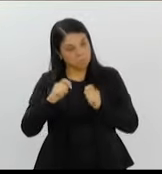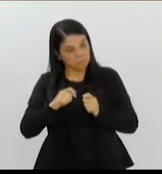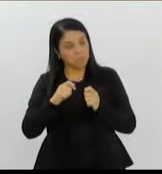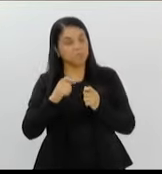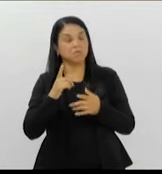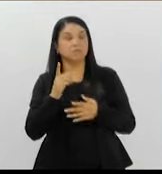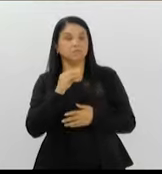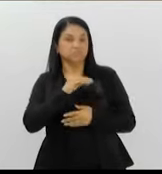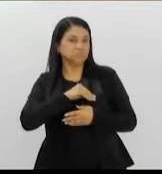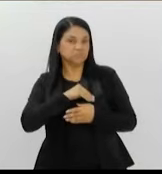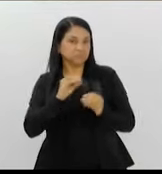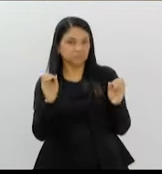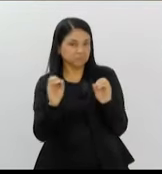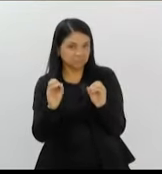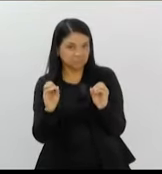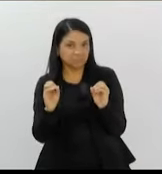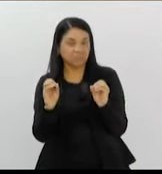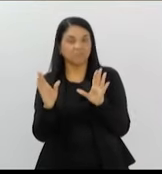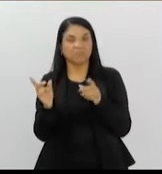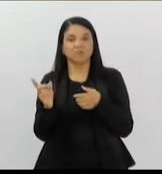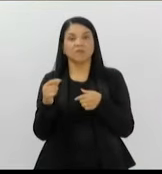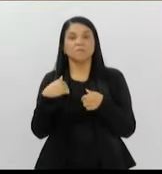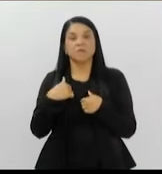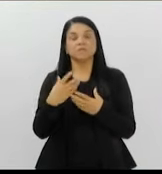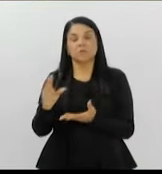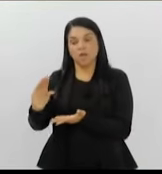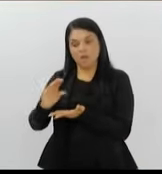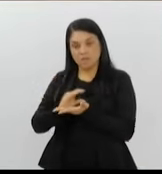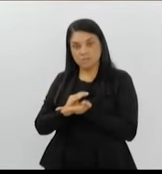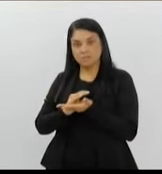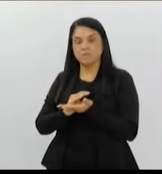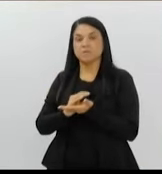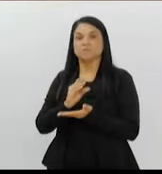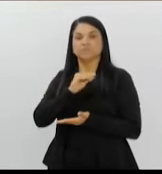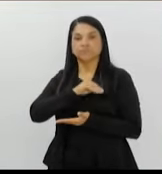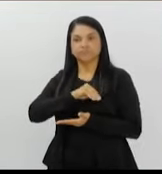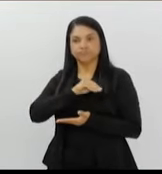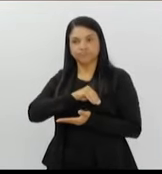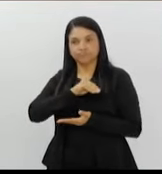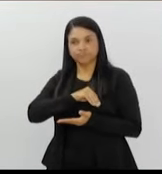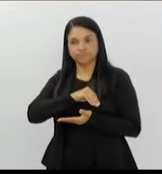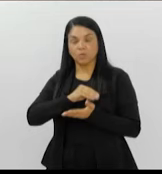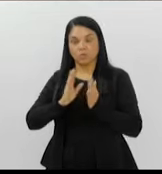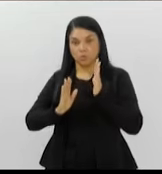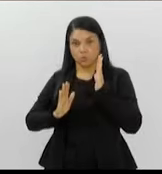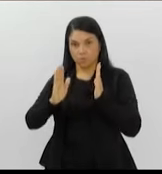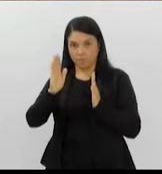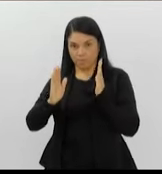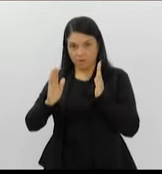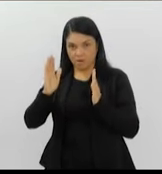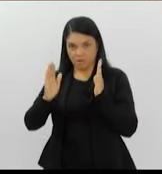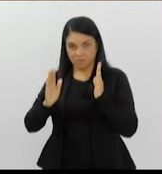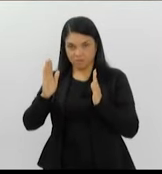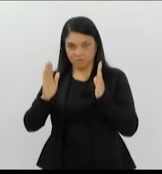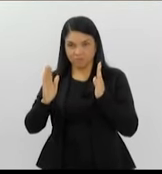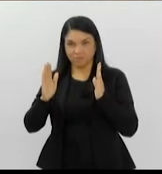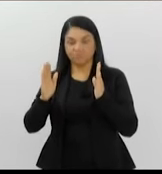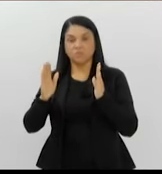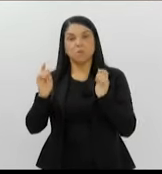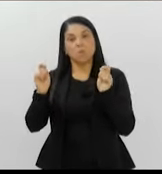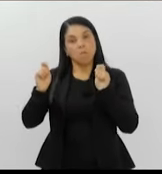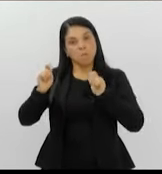me permite, como eu recebi um dinheiro de boa fé, tendo entrado no prazo, eu poderia